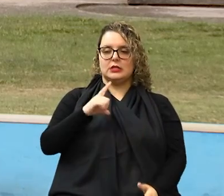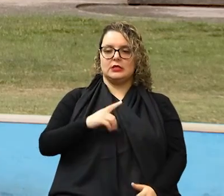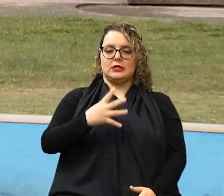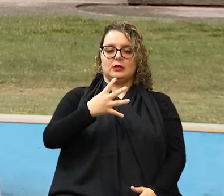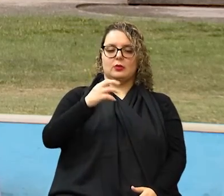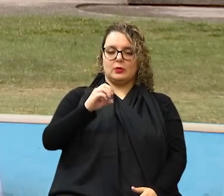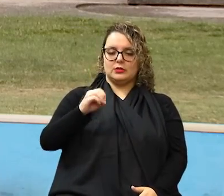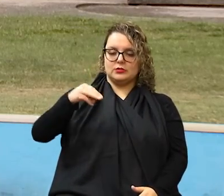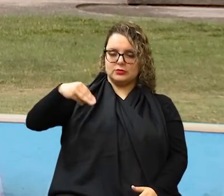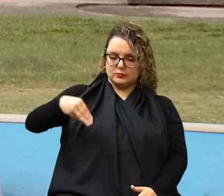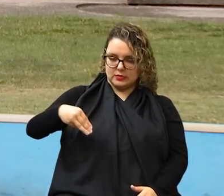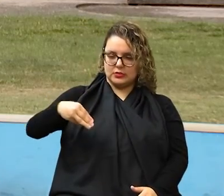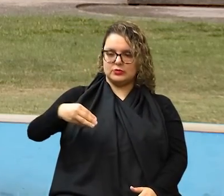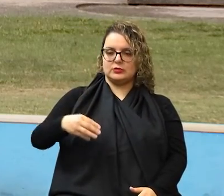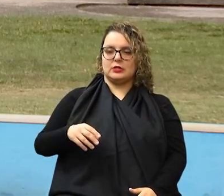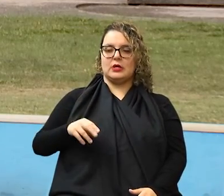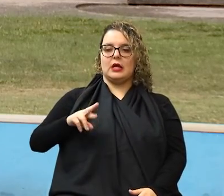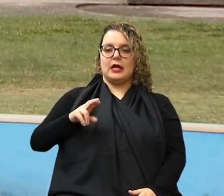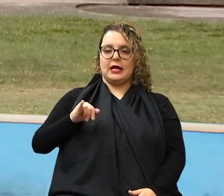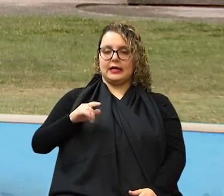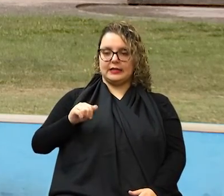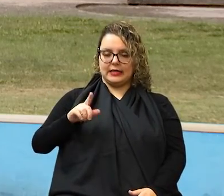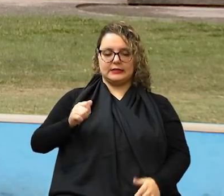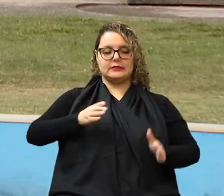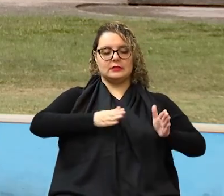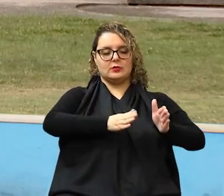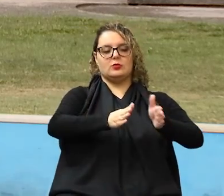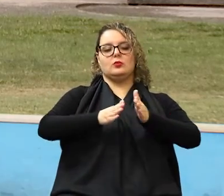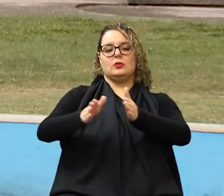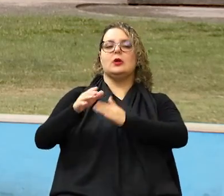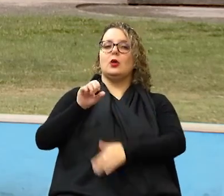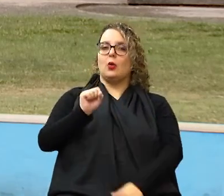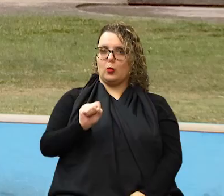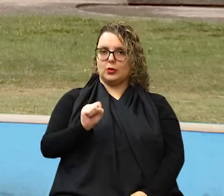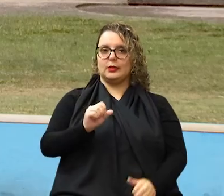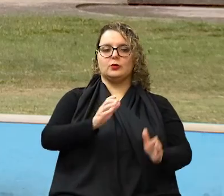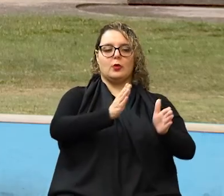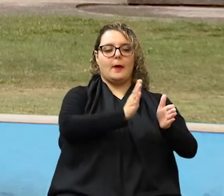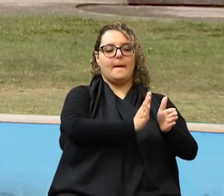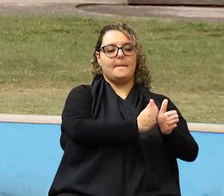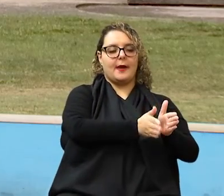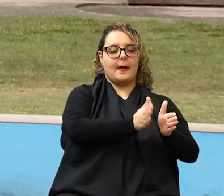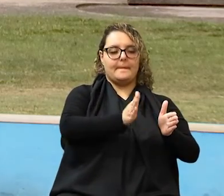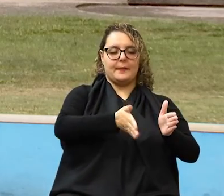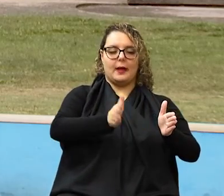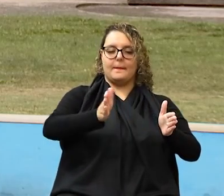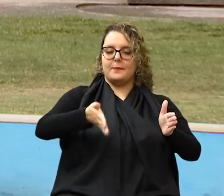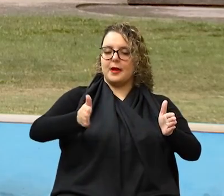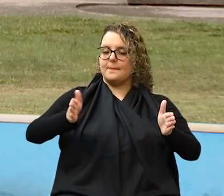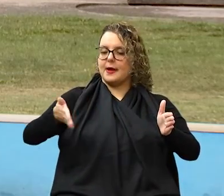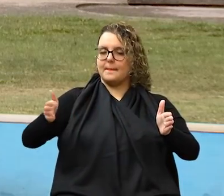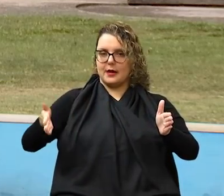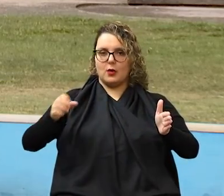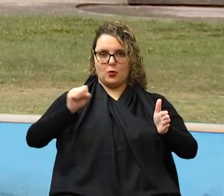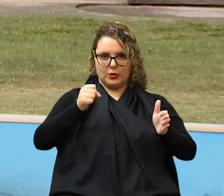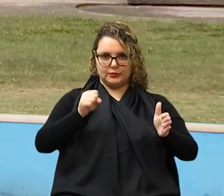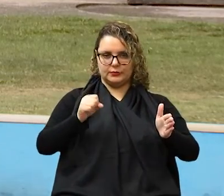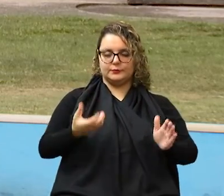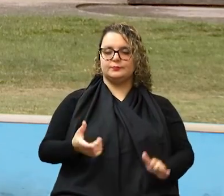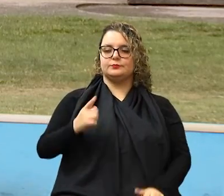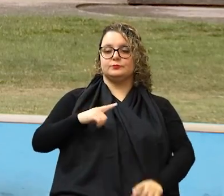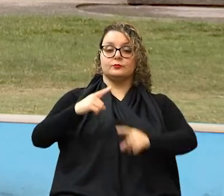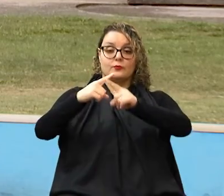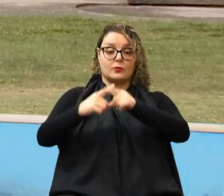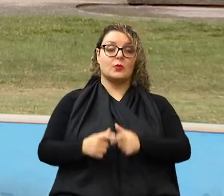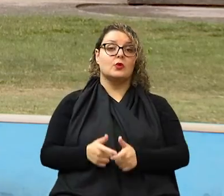elas têm 400 metros, raiadas são 8 raias. Então, todas as pistas que